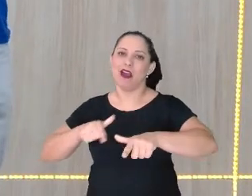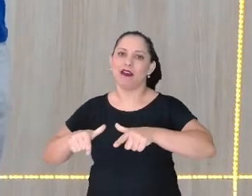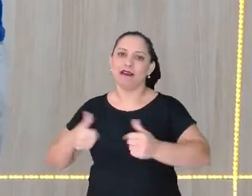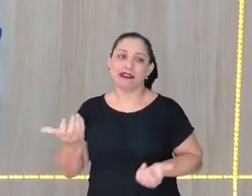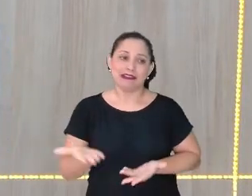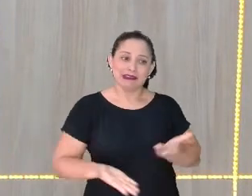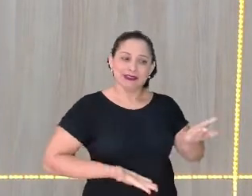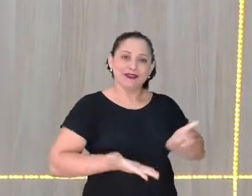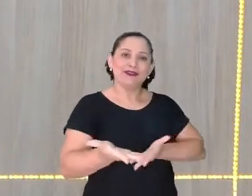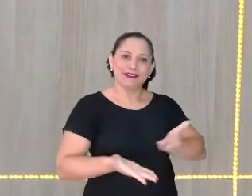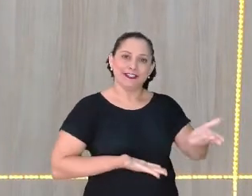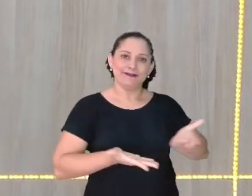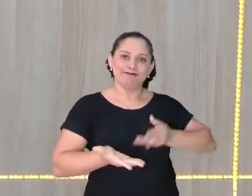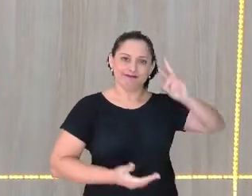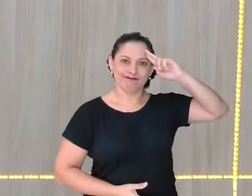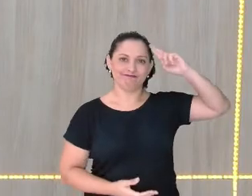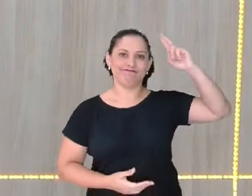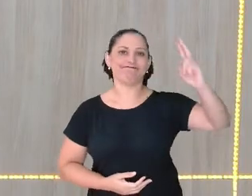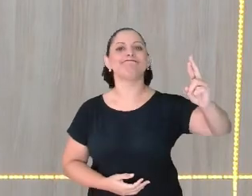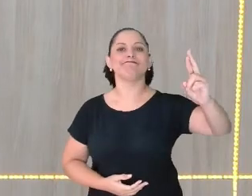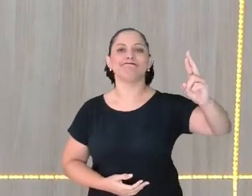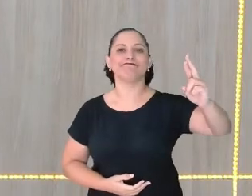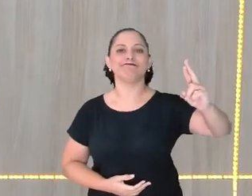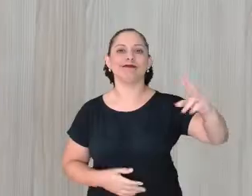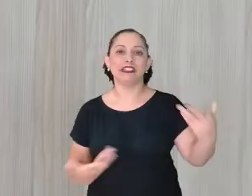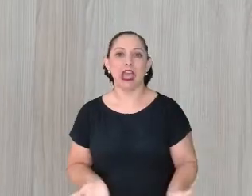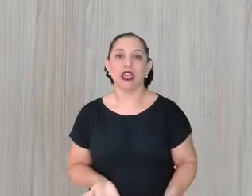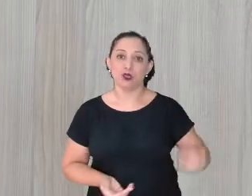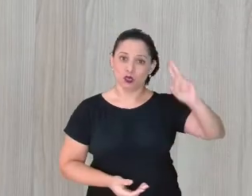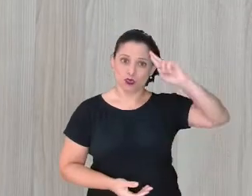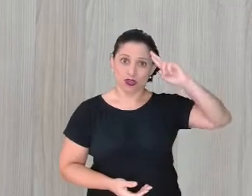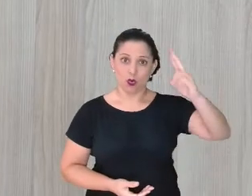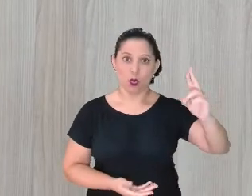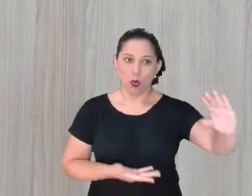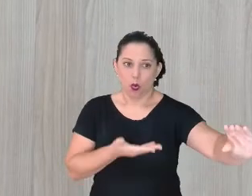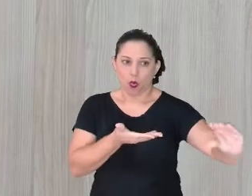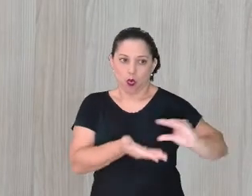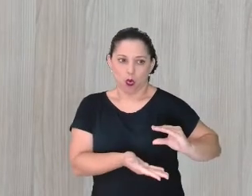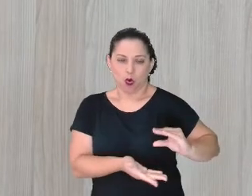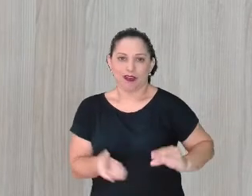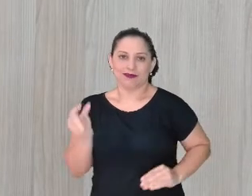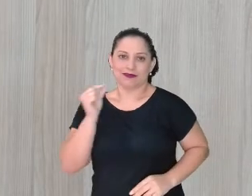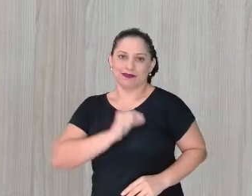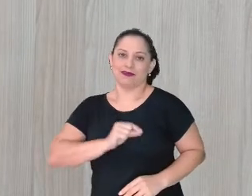sistema assalariado. E ele é o que coloca mais força, né? O